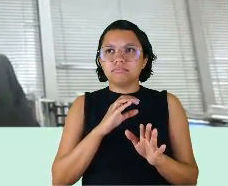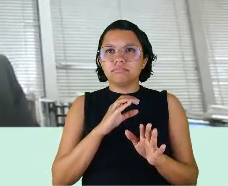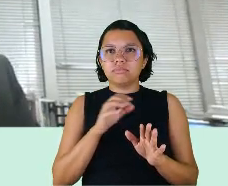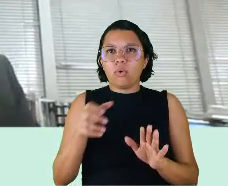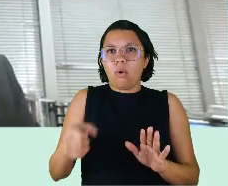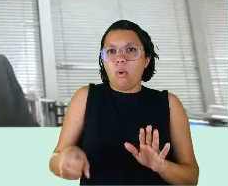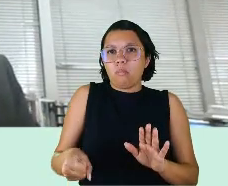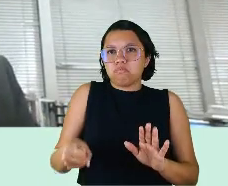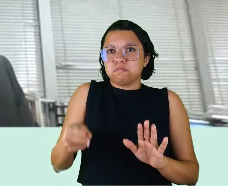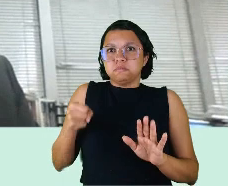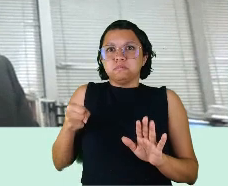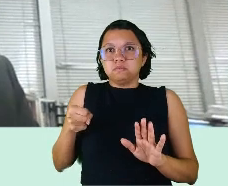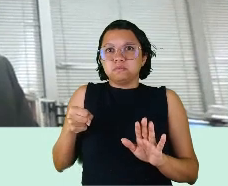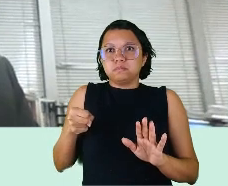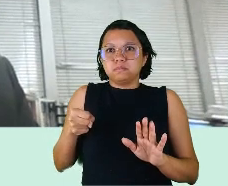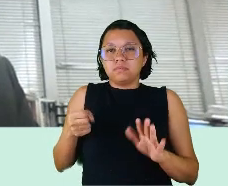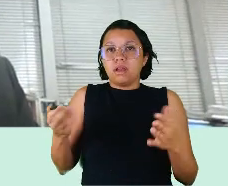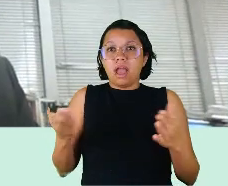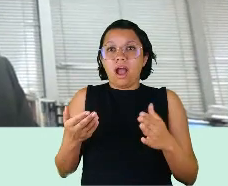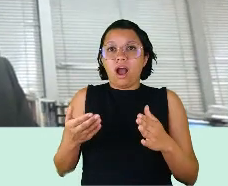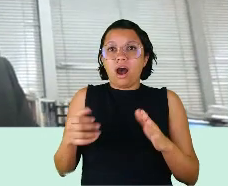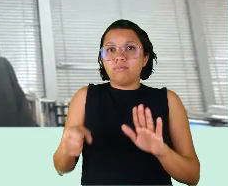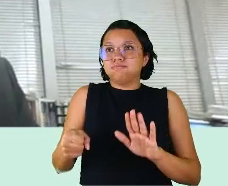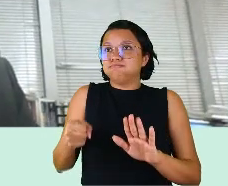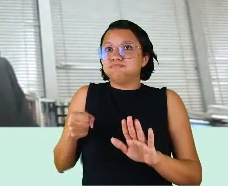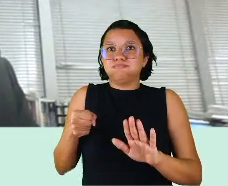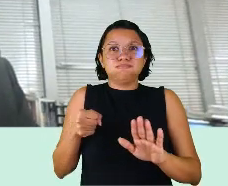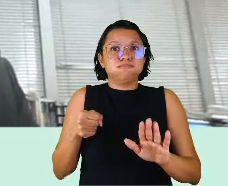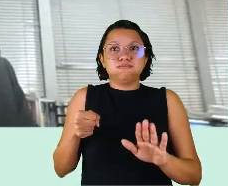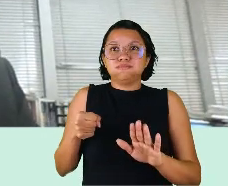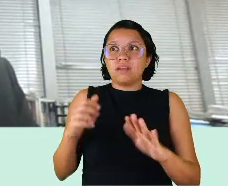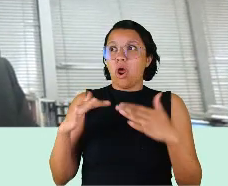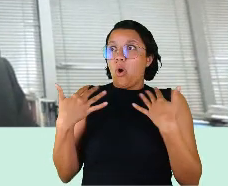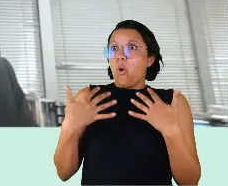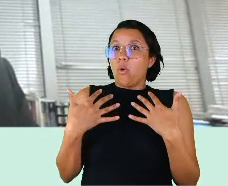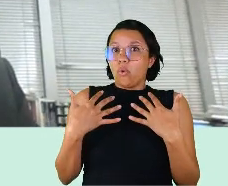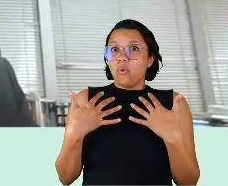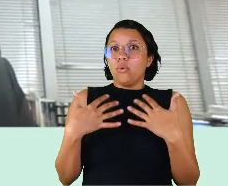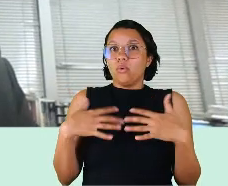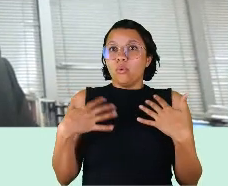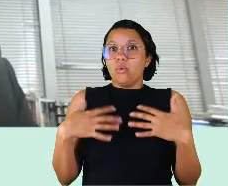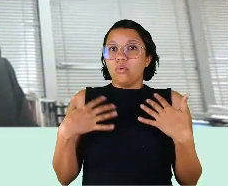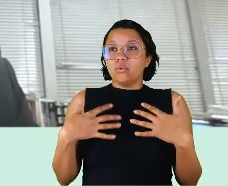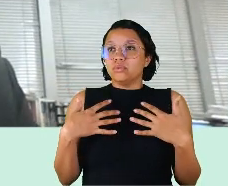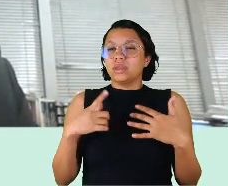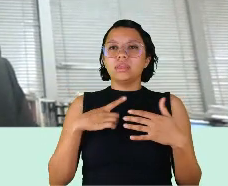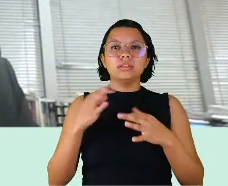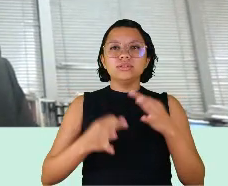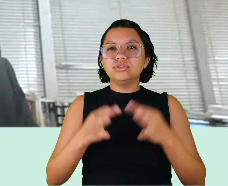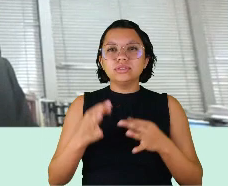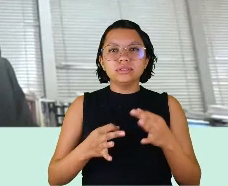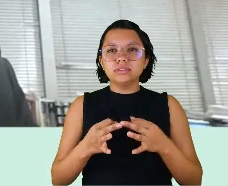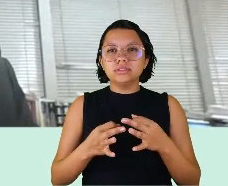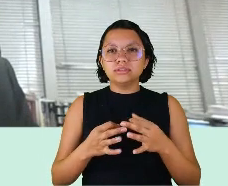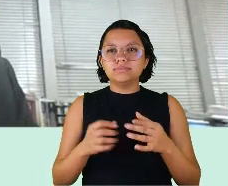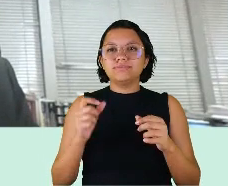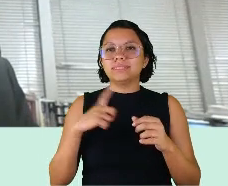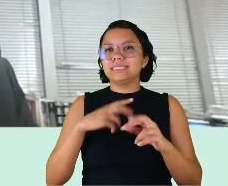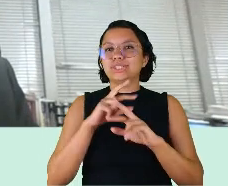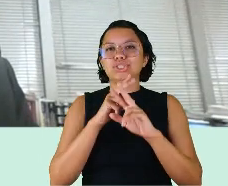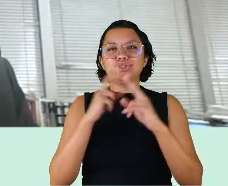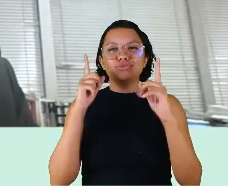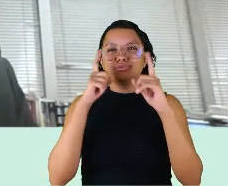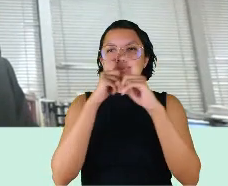o freio de mão foi puxado e nós estamos cantando pneu até hoje, a gente levou um susto. Há juízes que têm uma